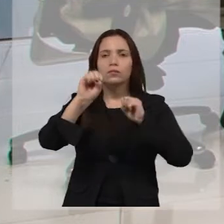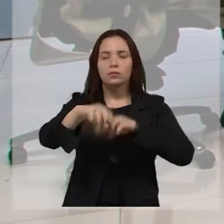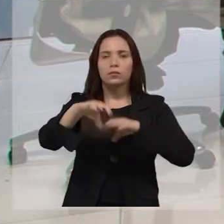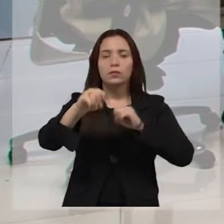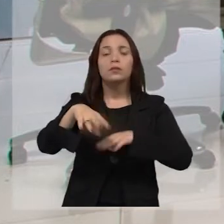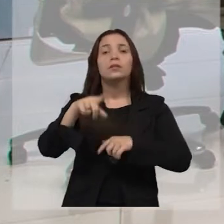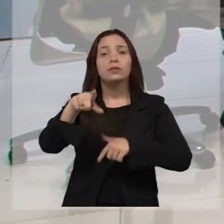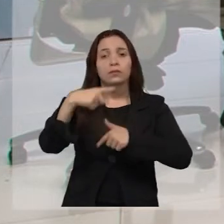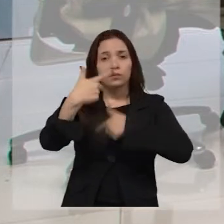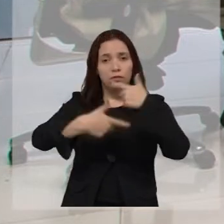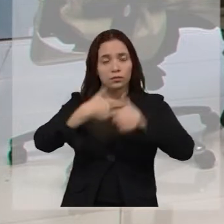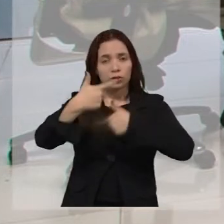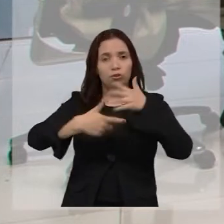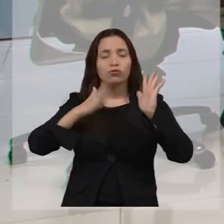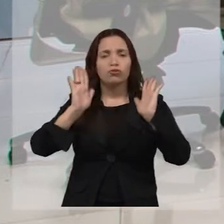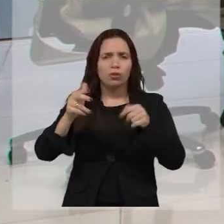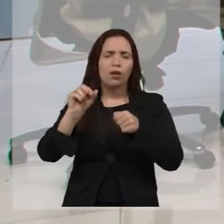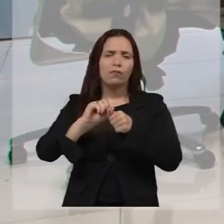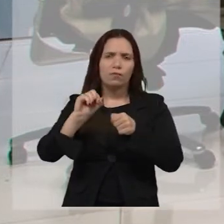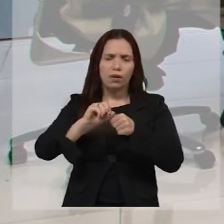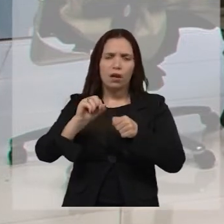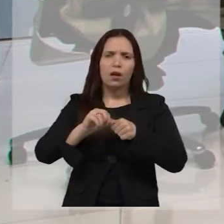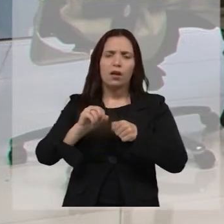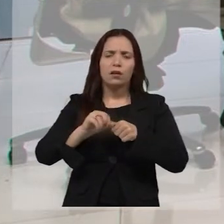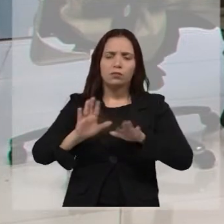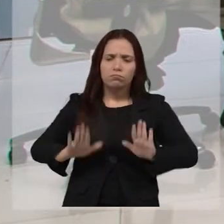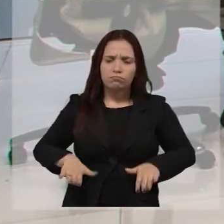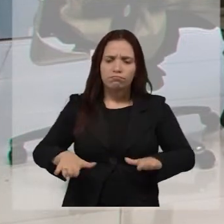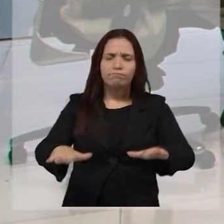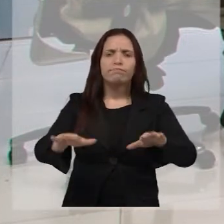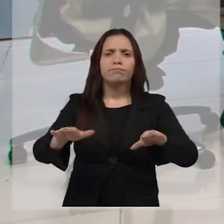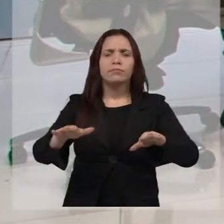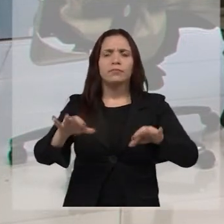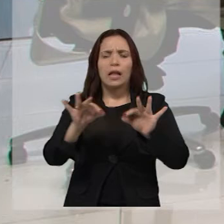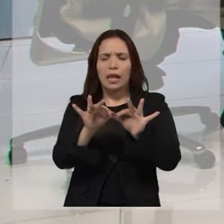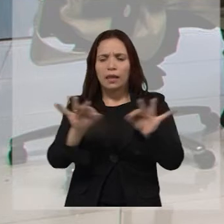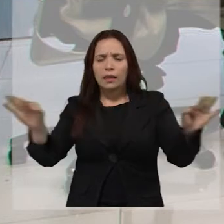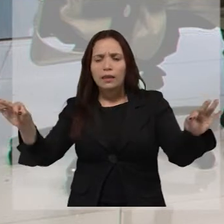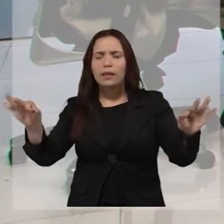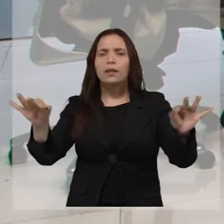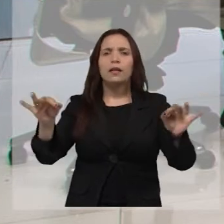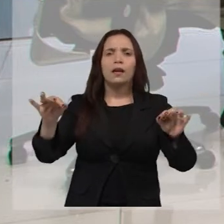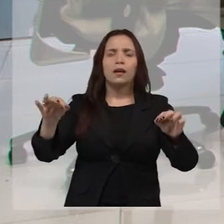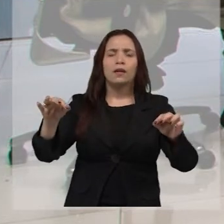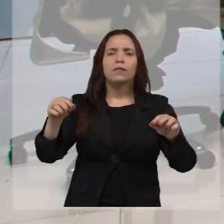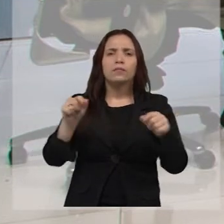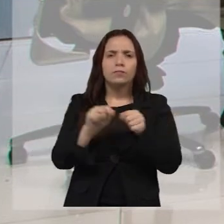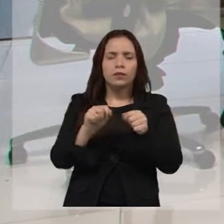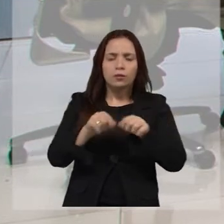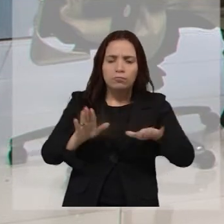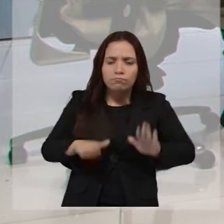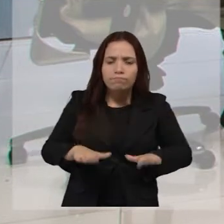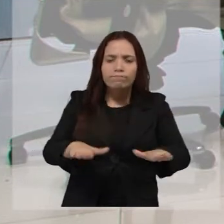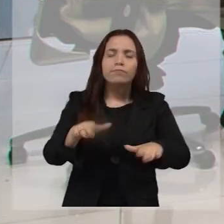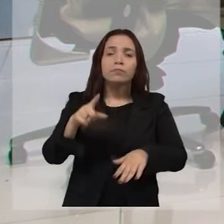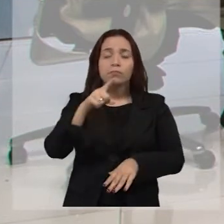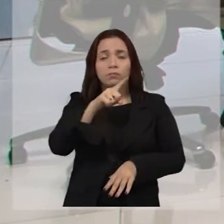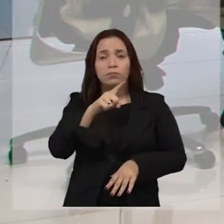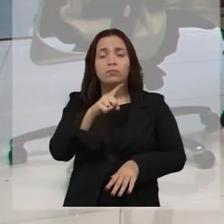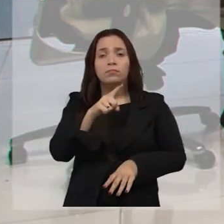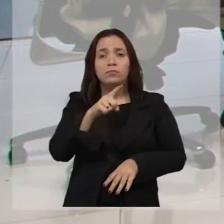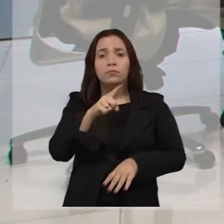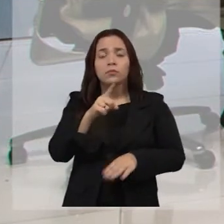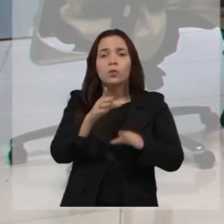os internos. É um trabalho que eles já faziam com a tapeçaria e o Tenerife, né? São trabalhos feitos com linha e com retalhos. E ela,